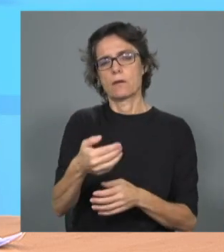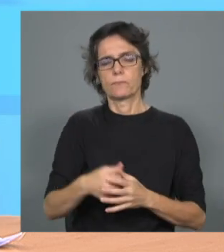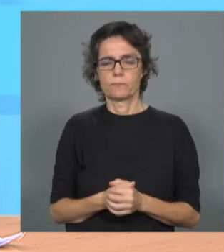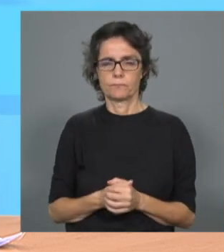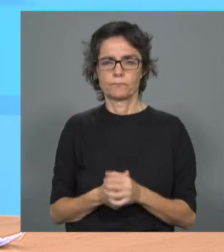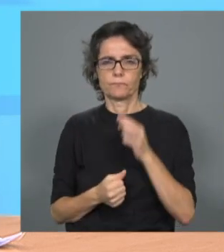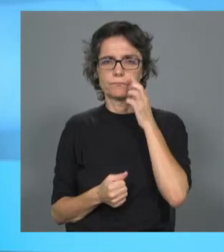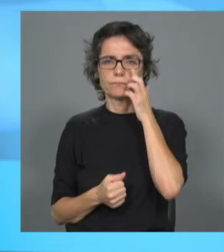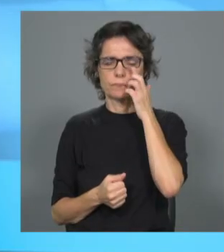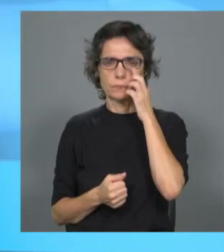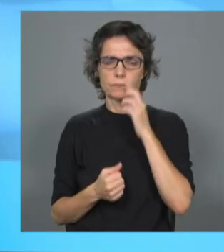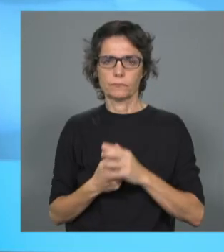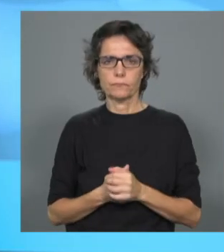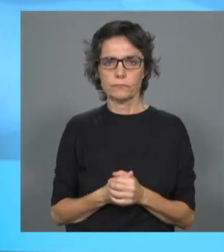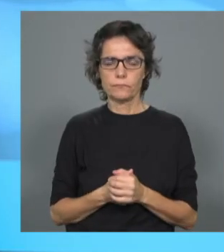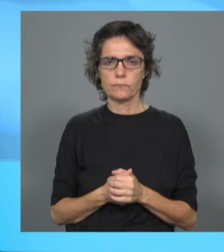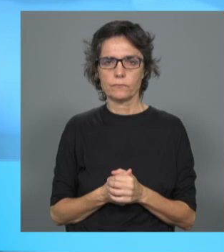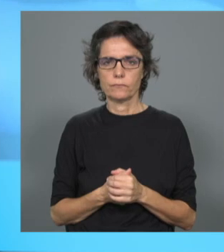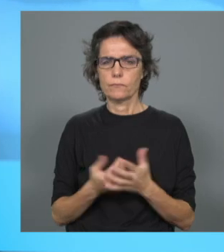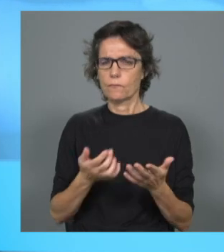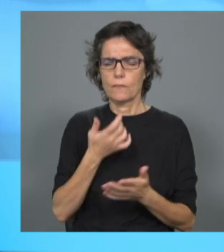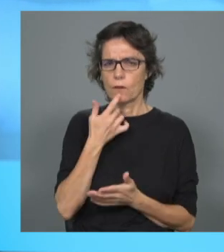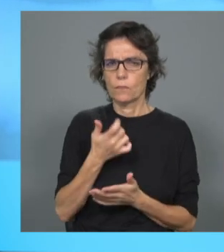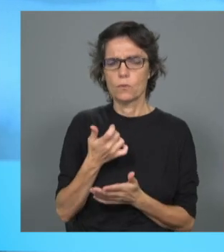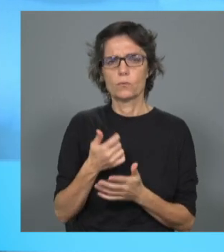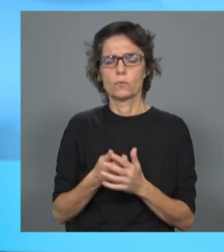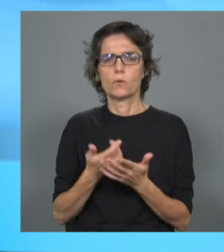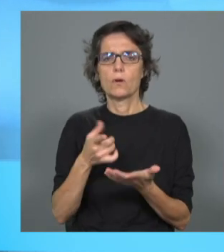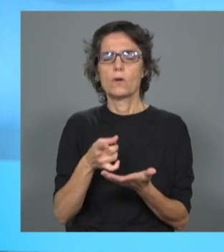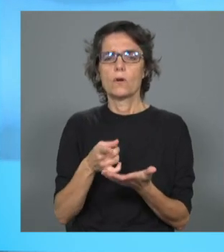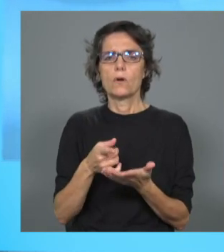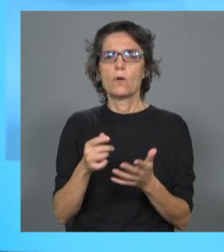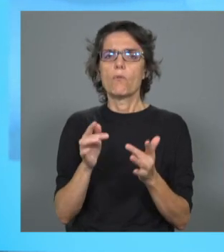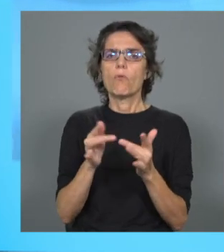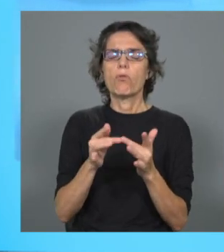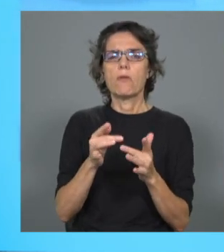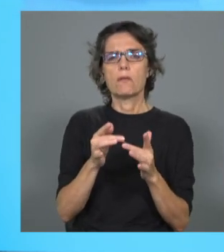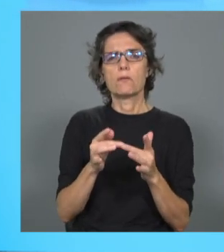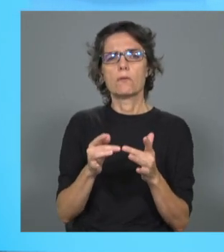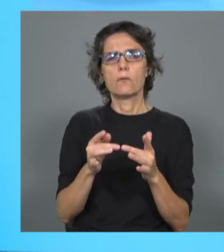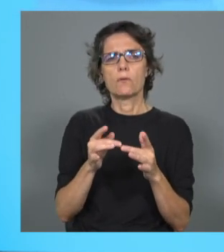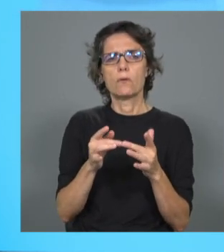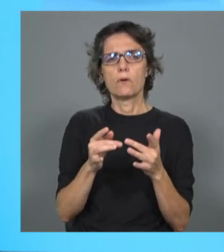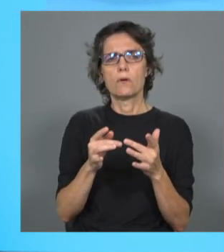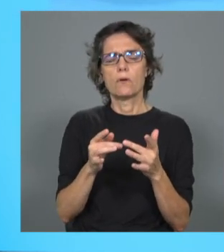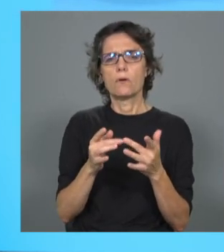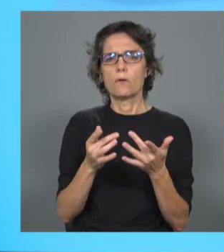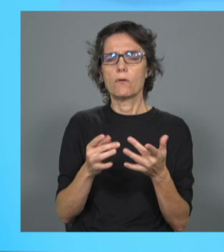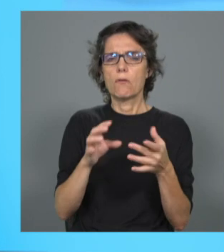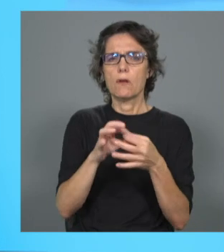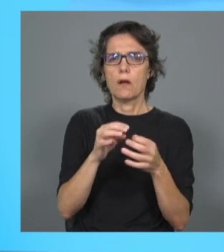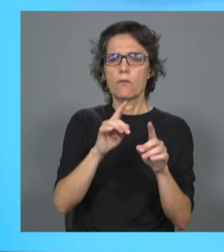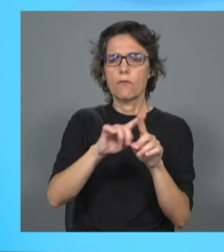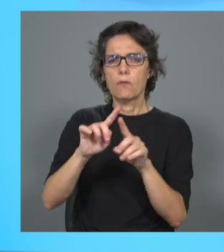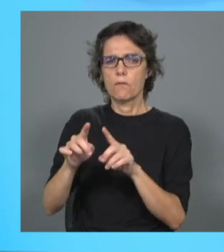E como é que se faz este contacto com a diferença? Com agentes